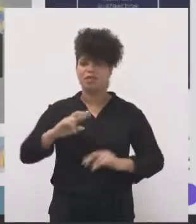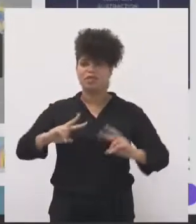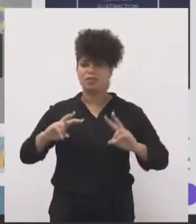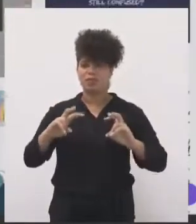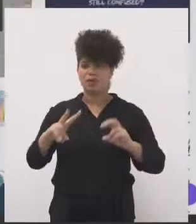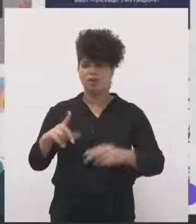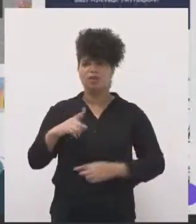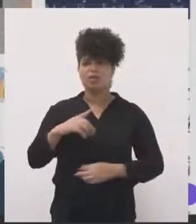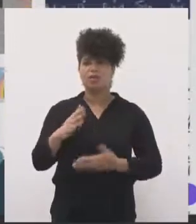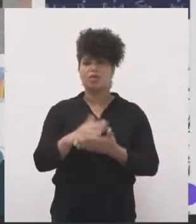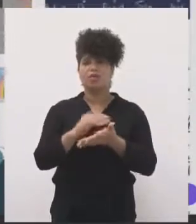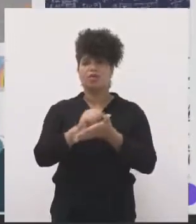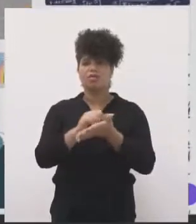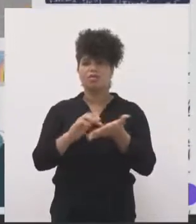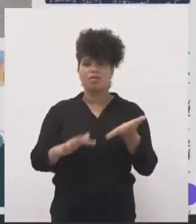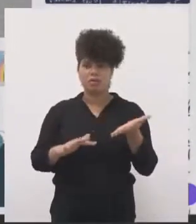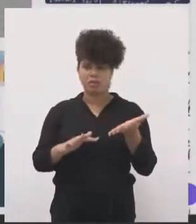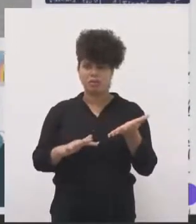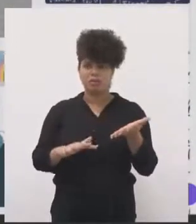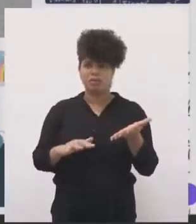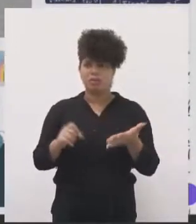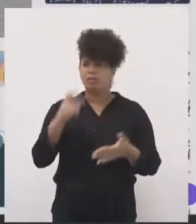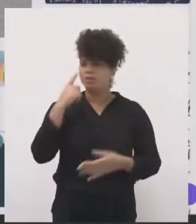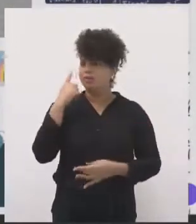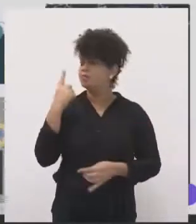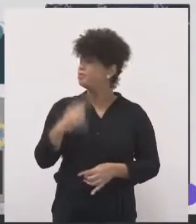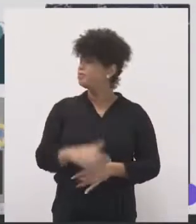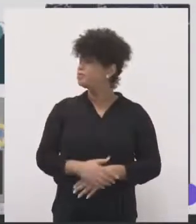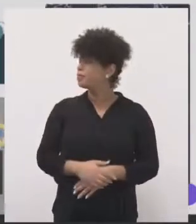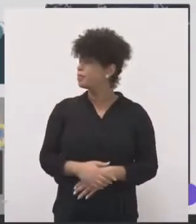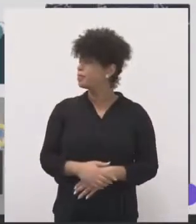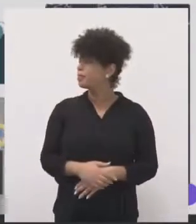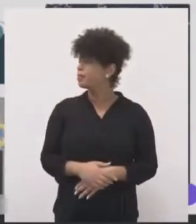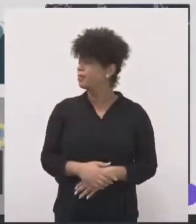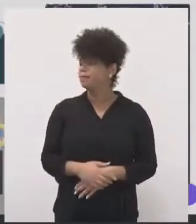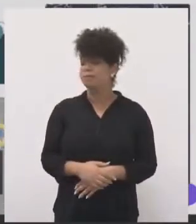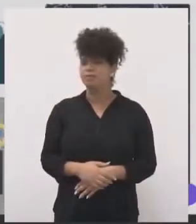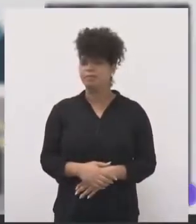Tem atividades de... Olha essa aqui, por exemplo,